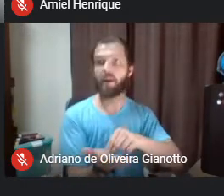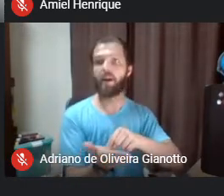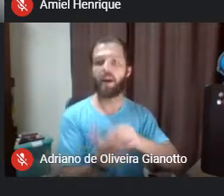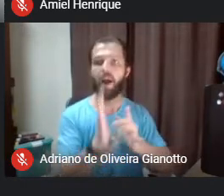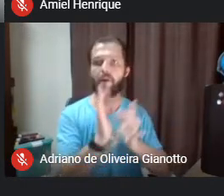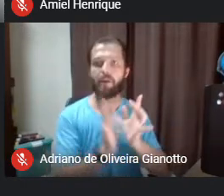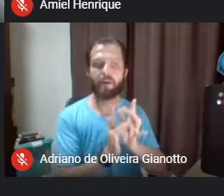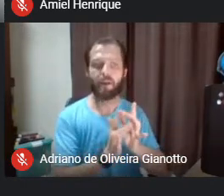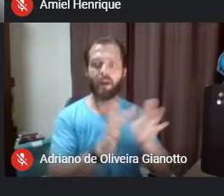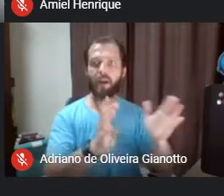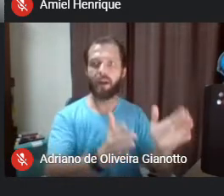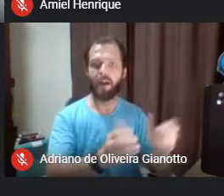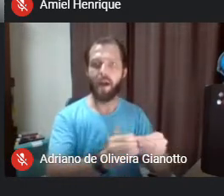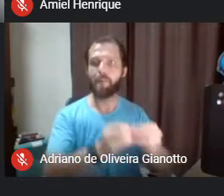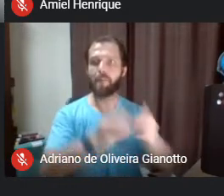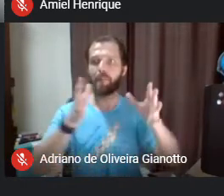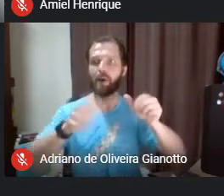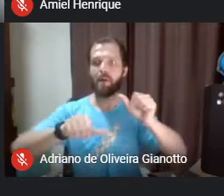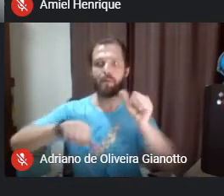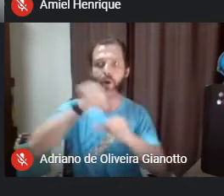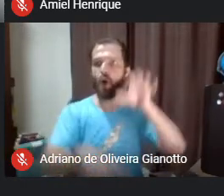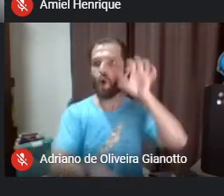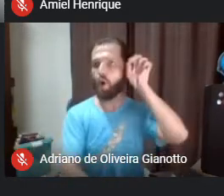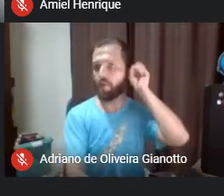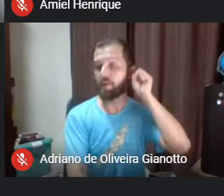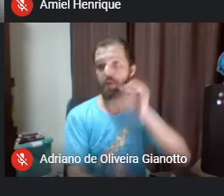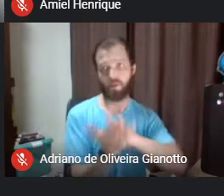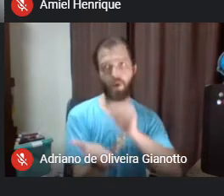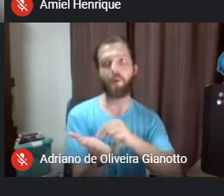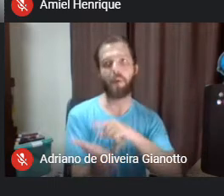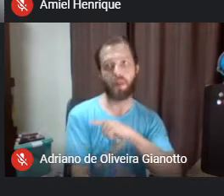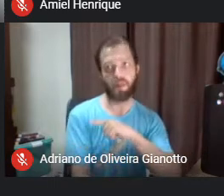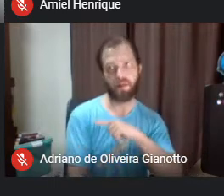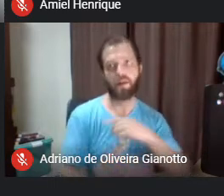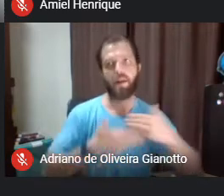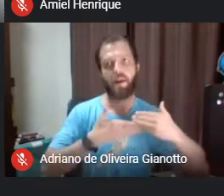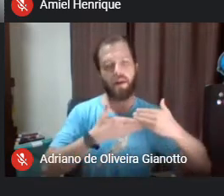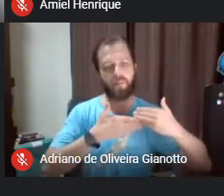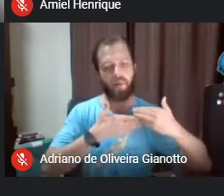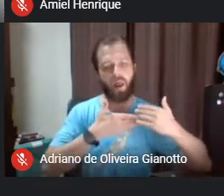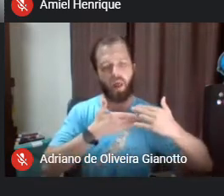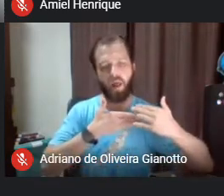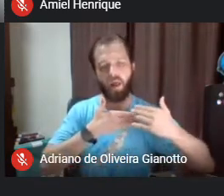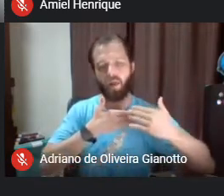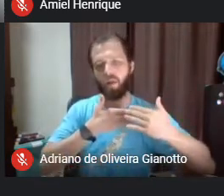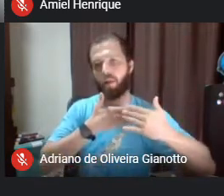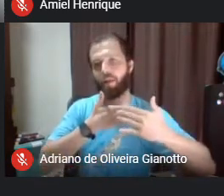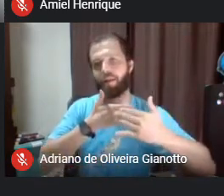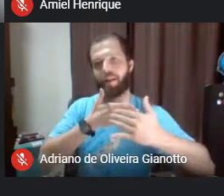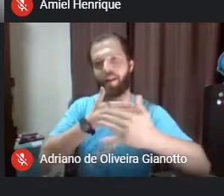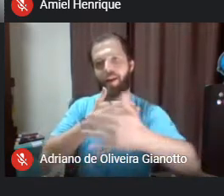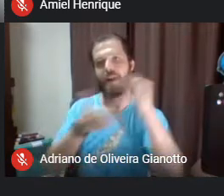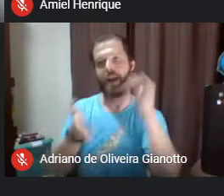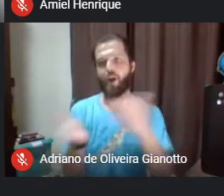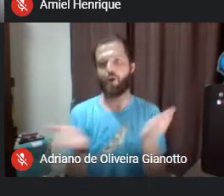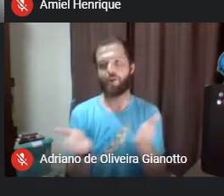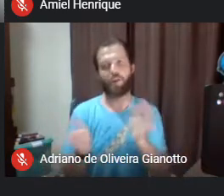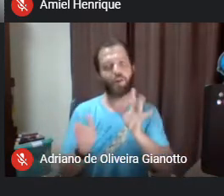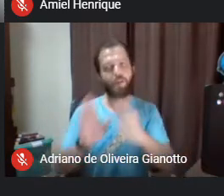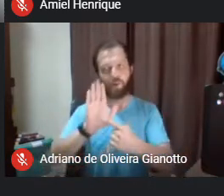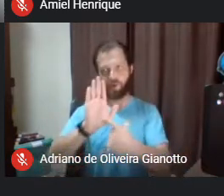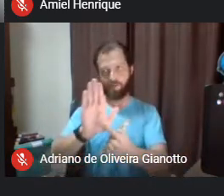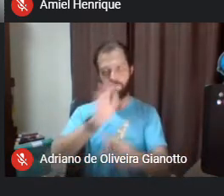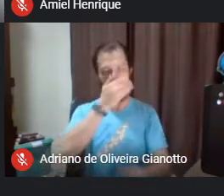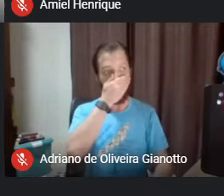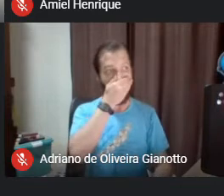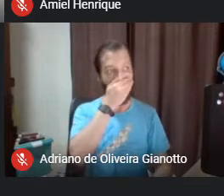Tem um termo até, efatá, esse termo, que onde existe um registro, onde Jesus